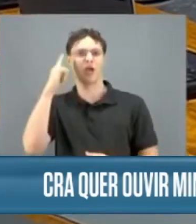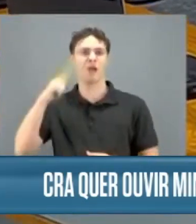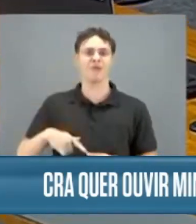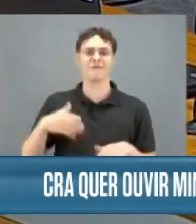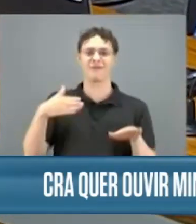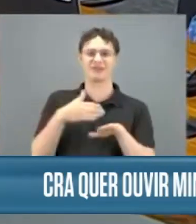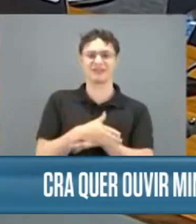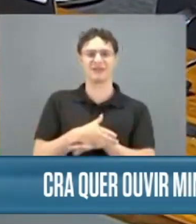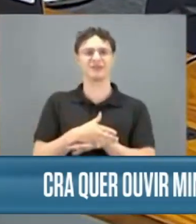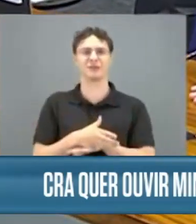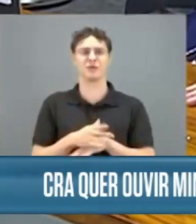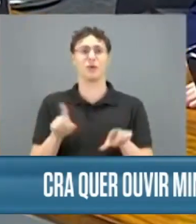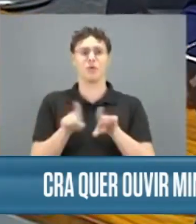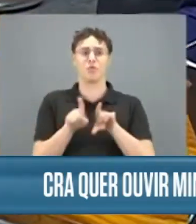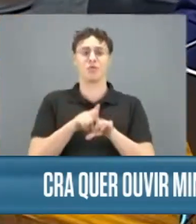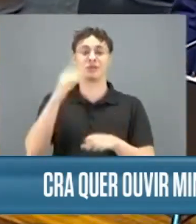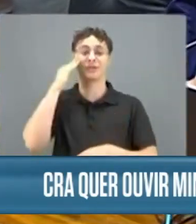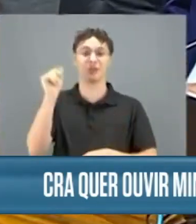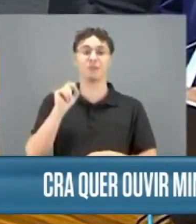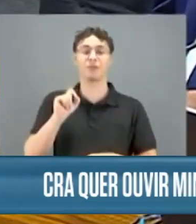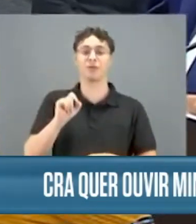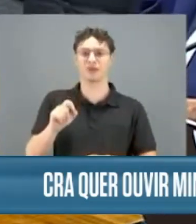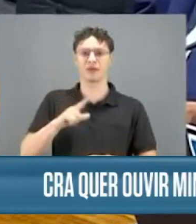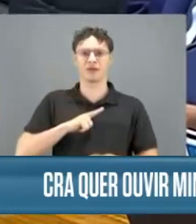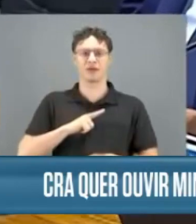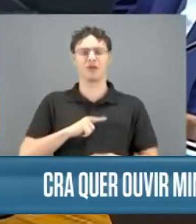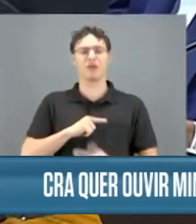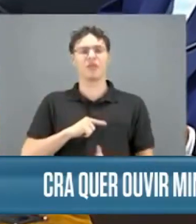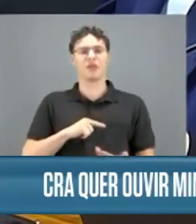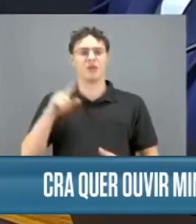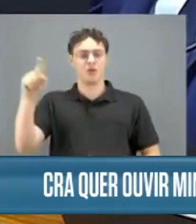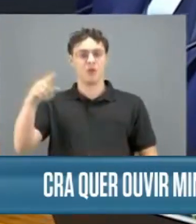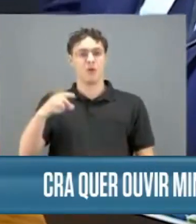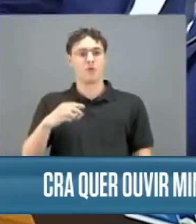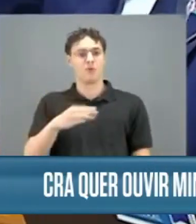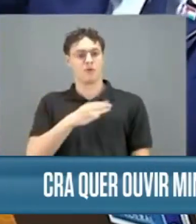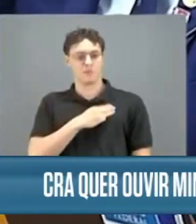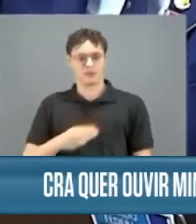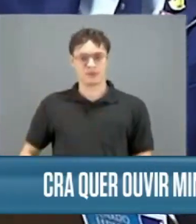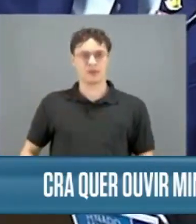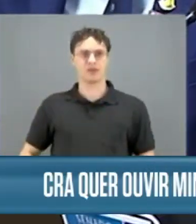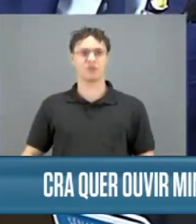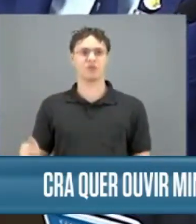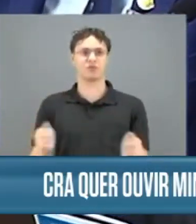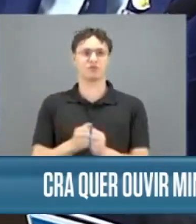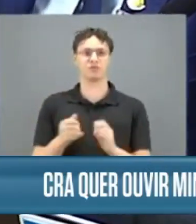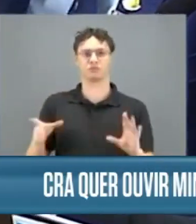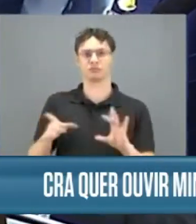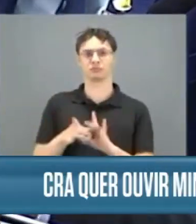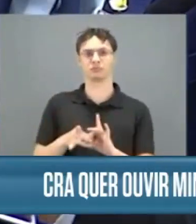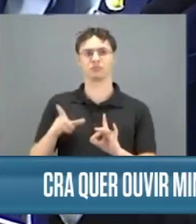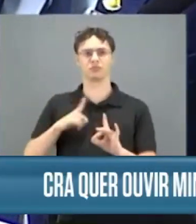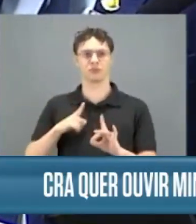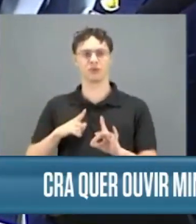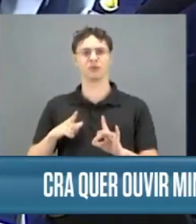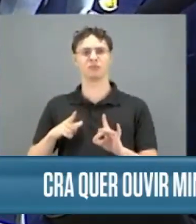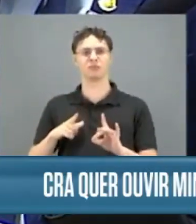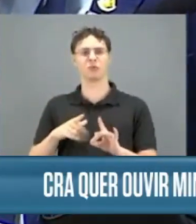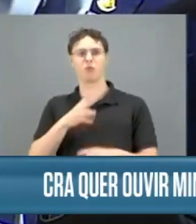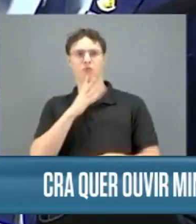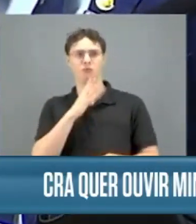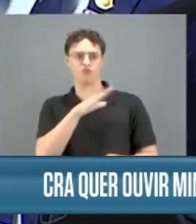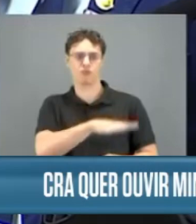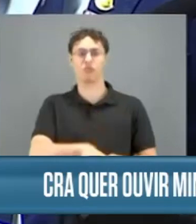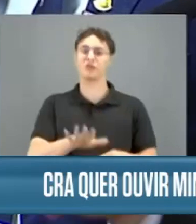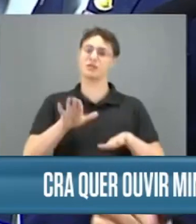e me parece que o ministro é muito ligado a esses movimentos então talvez